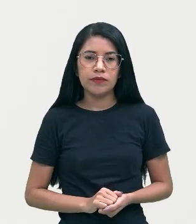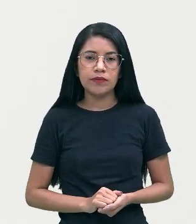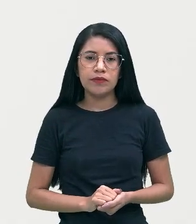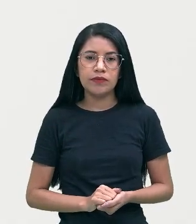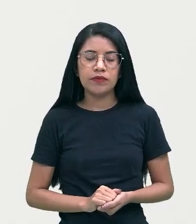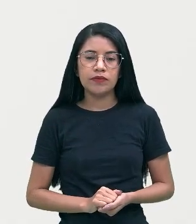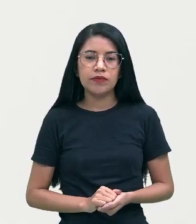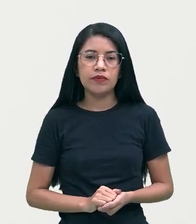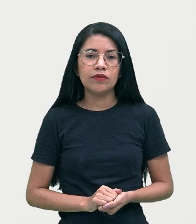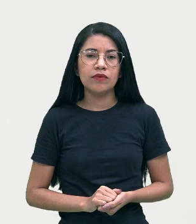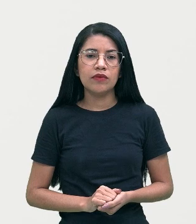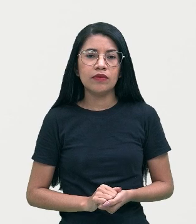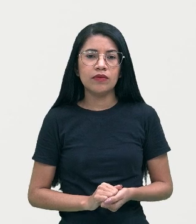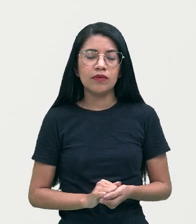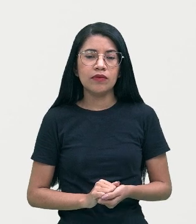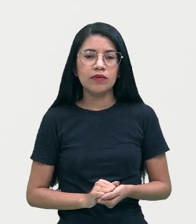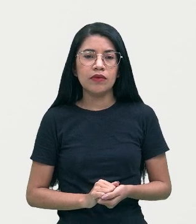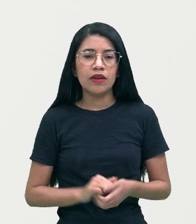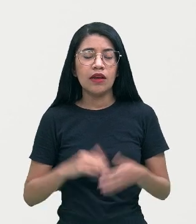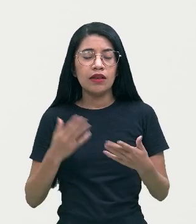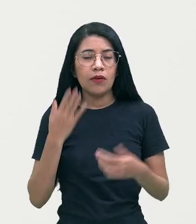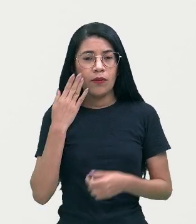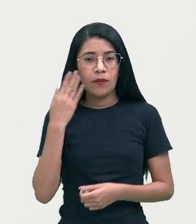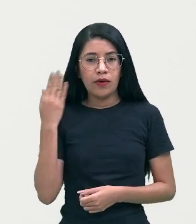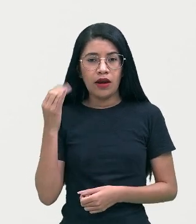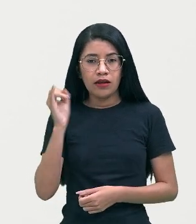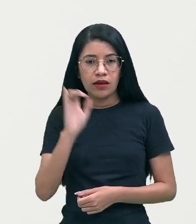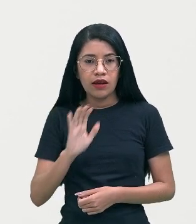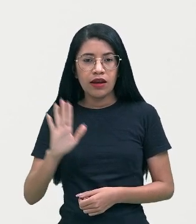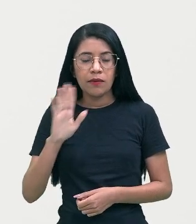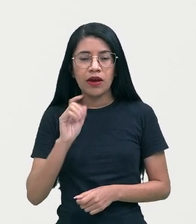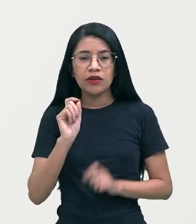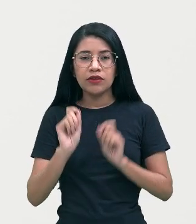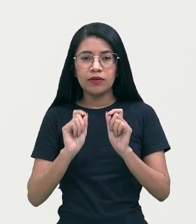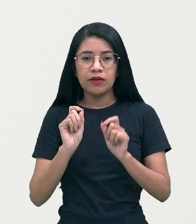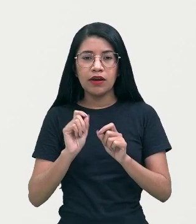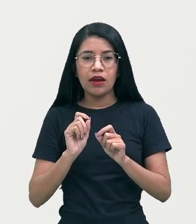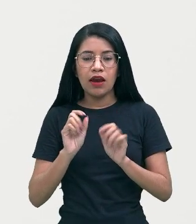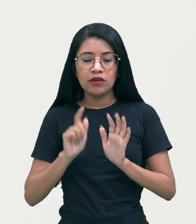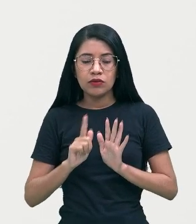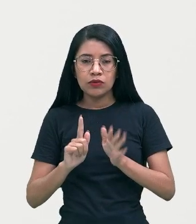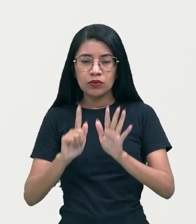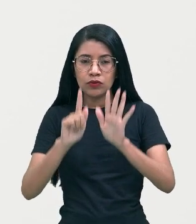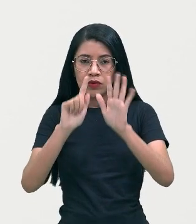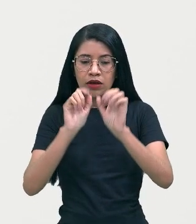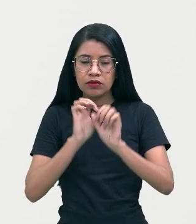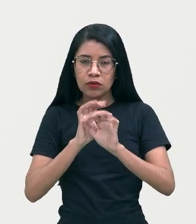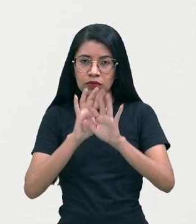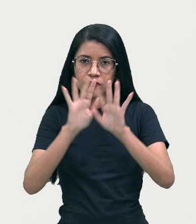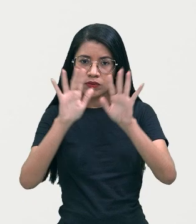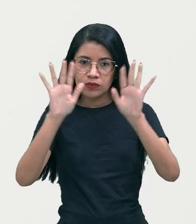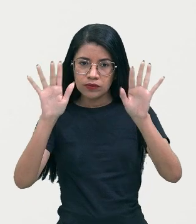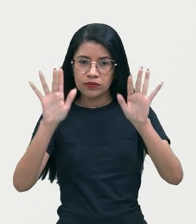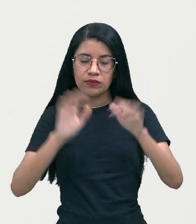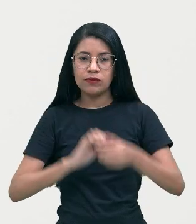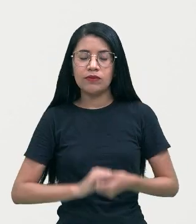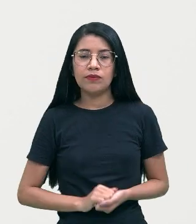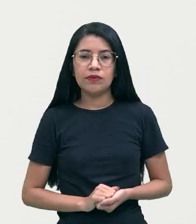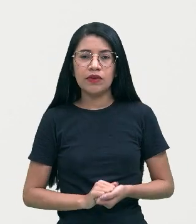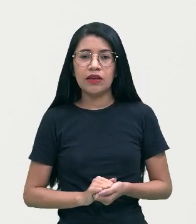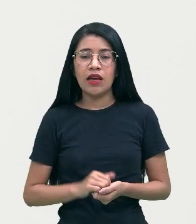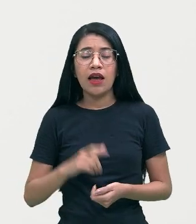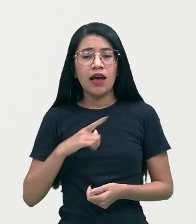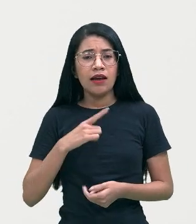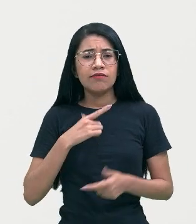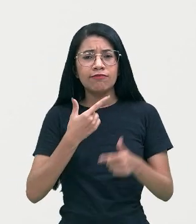Ok, muito bem. Então, o que a gente está vendo na nossa imagem é a liberação de gases, tá? E aí, ó, a gente vai ter alguns